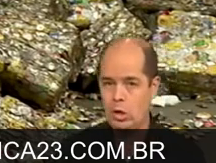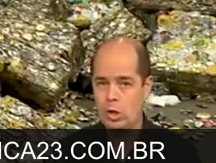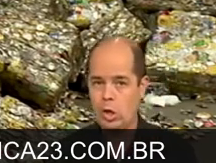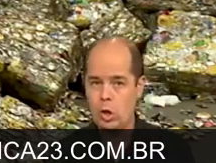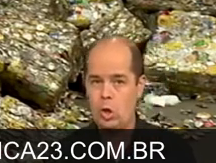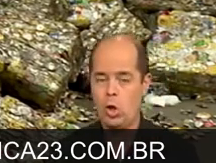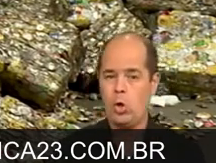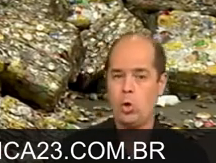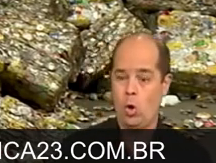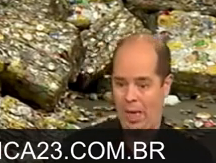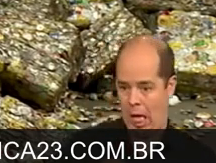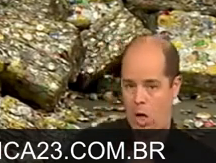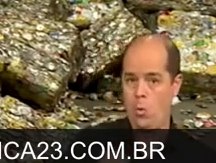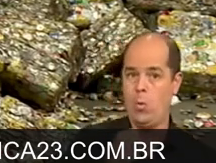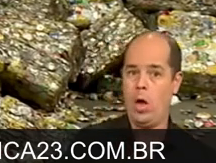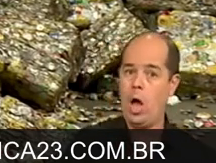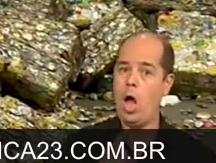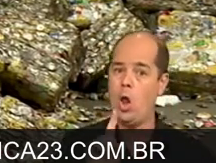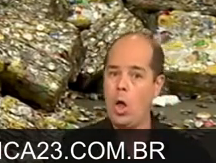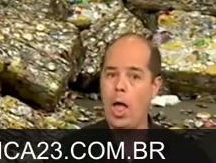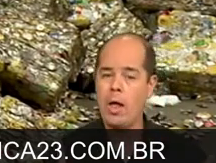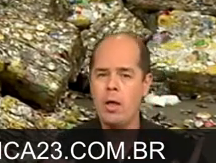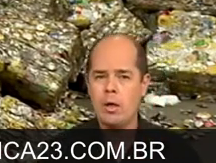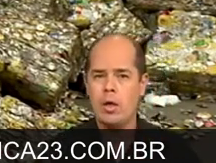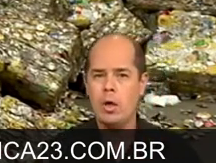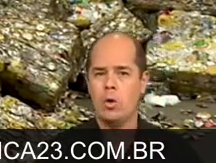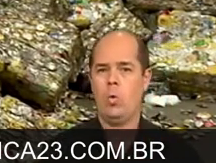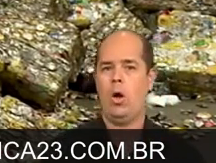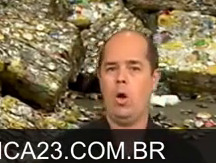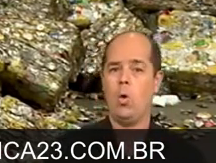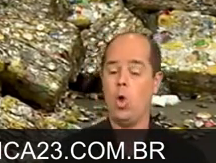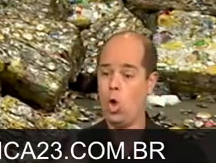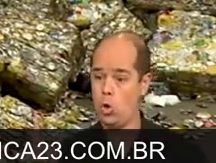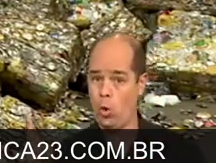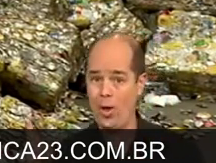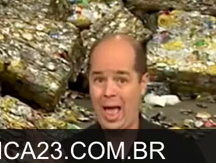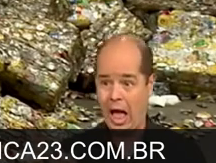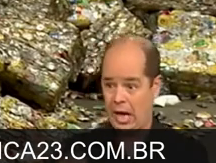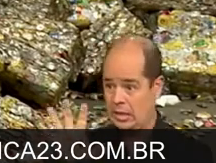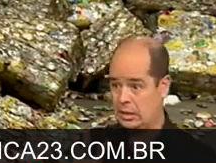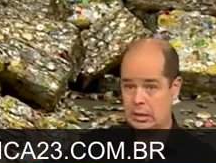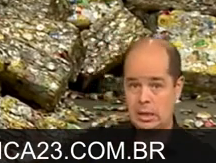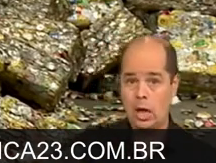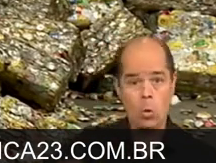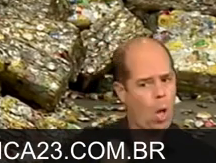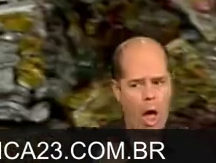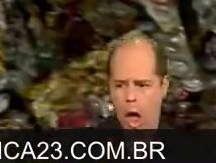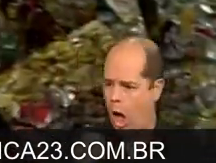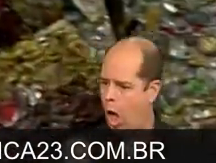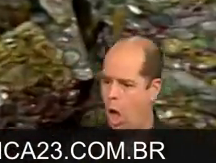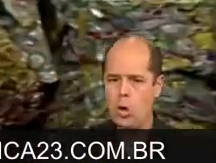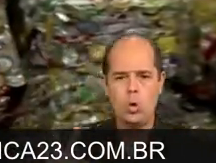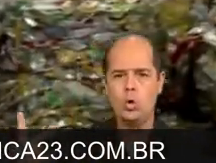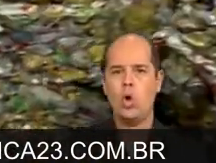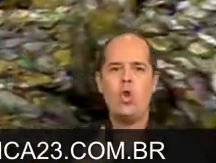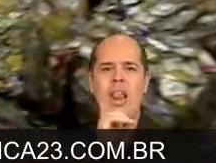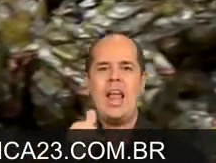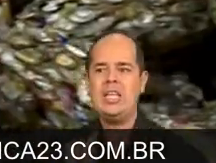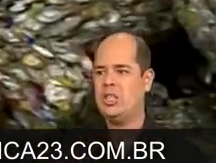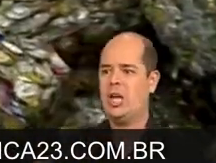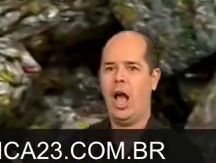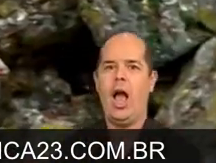latinhas é equivalente ao consumo doméstico do estado de Goiás durante um ano inteiro de energia elétrica. O Brasil